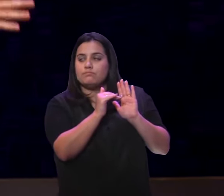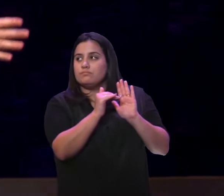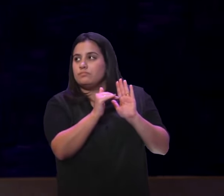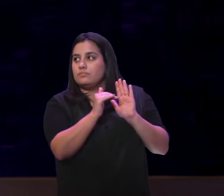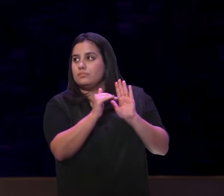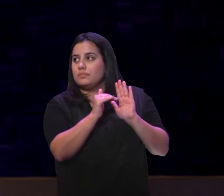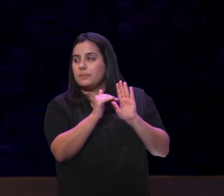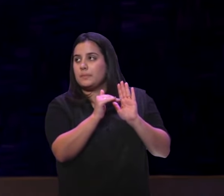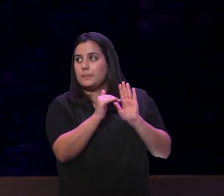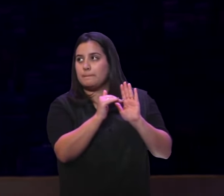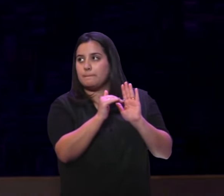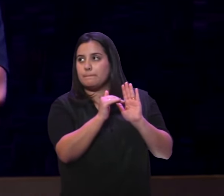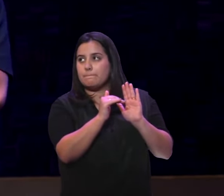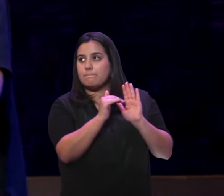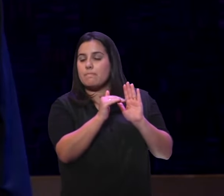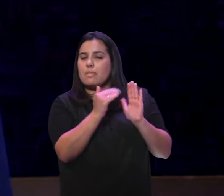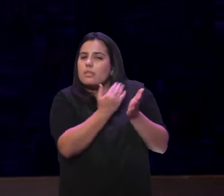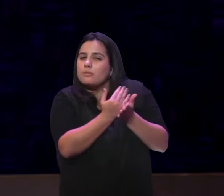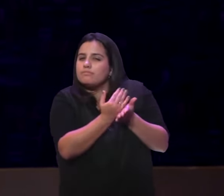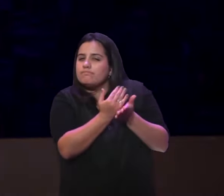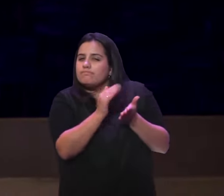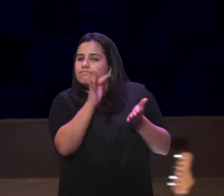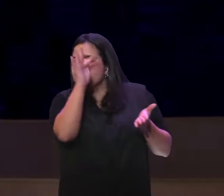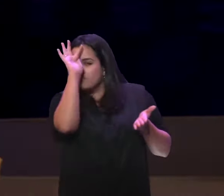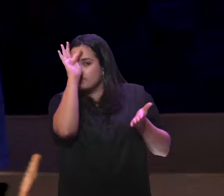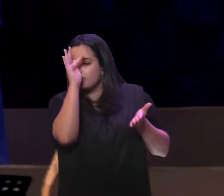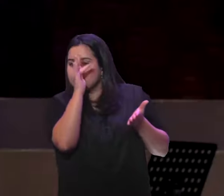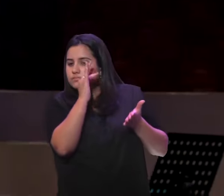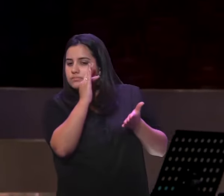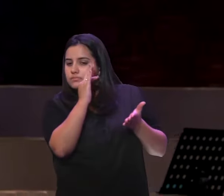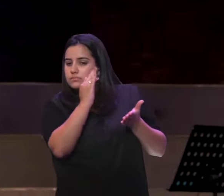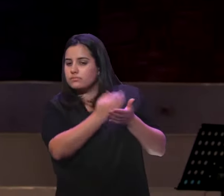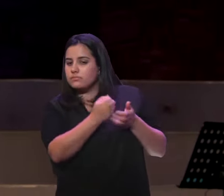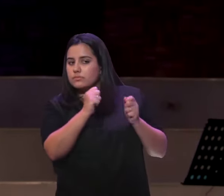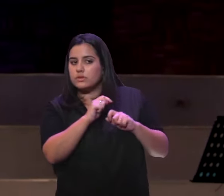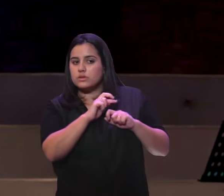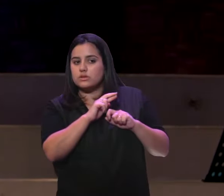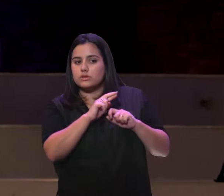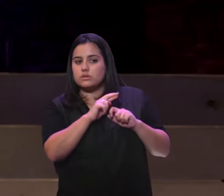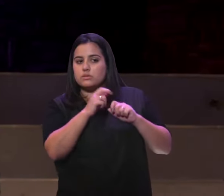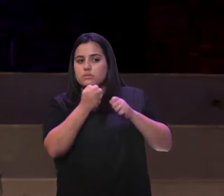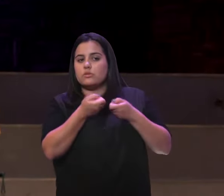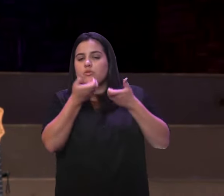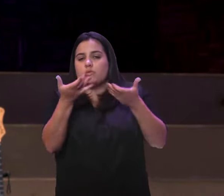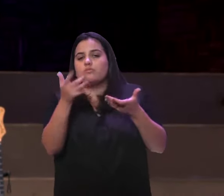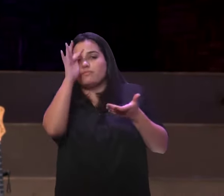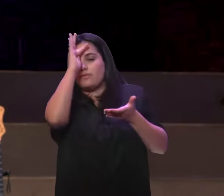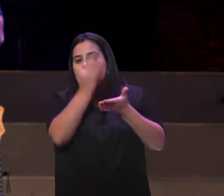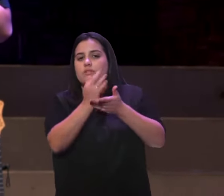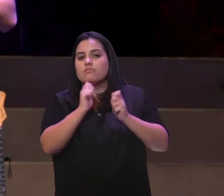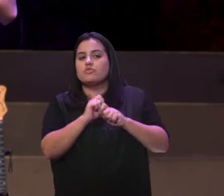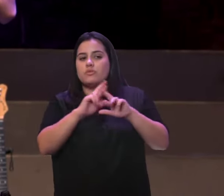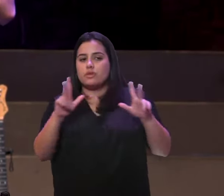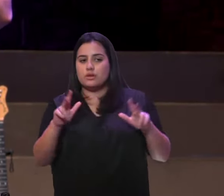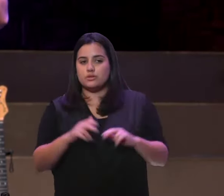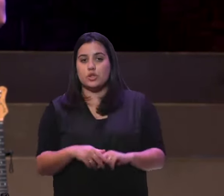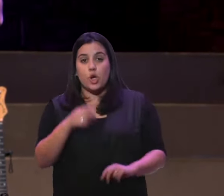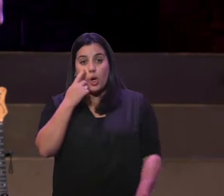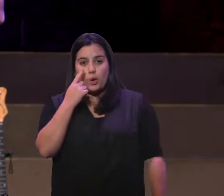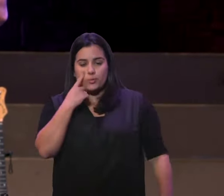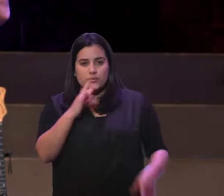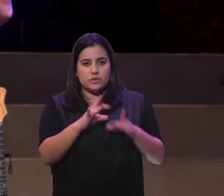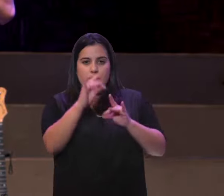de fé muito diferente. Olha só os detalhes de novo do que a gente leu. No versículo